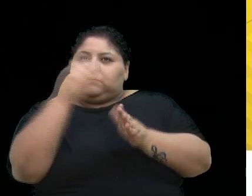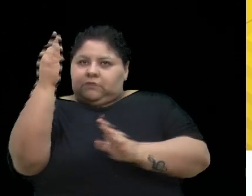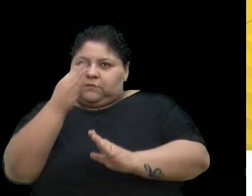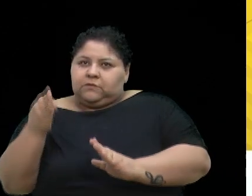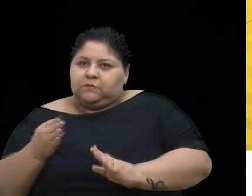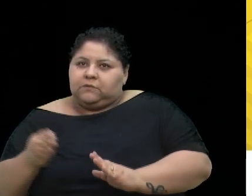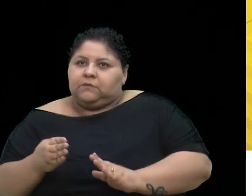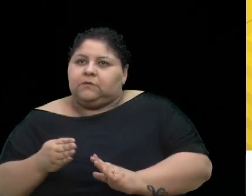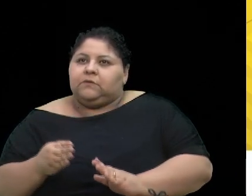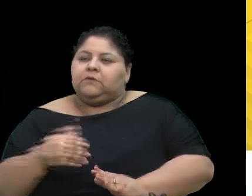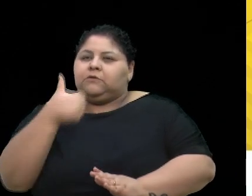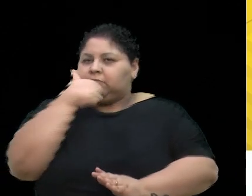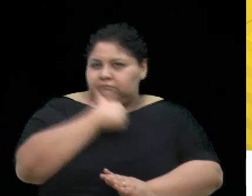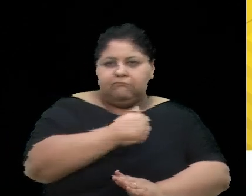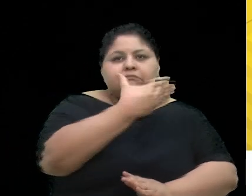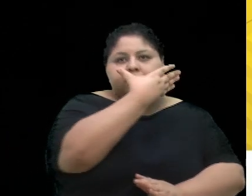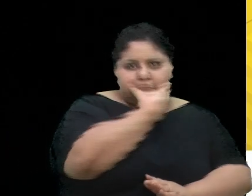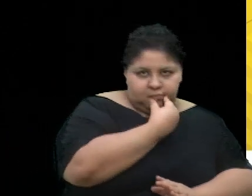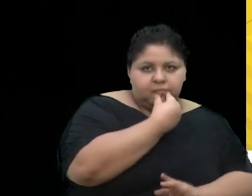no masculino como no feminino.